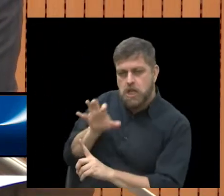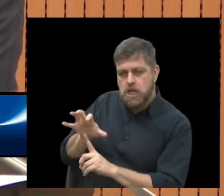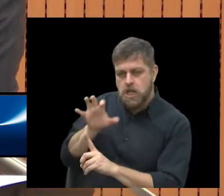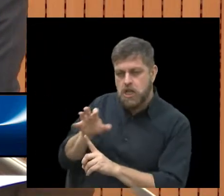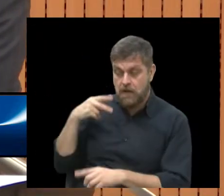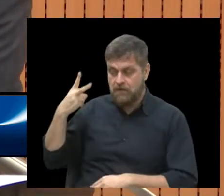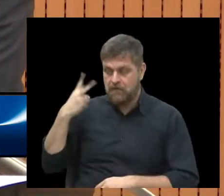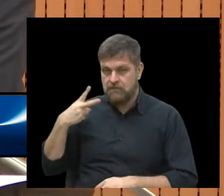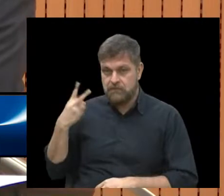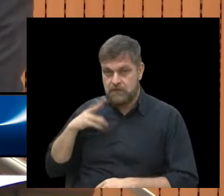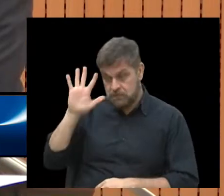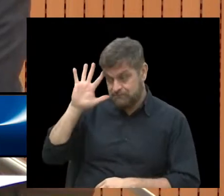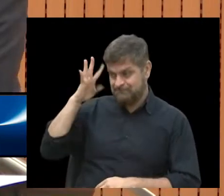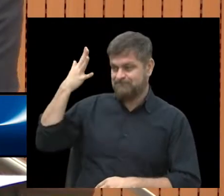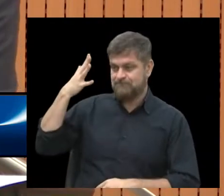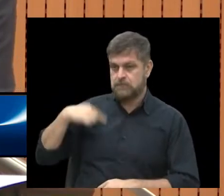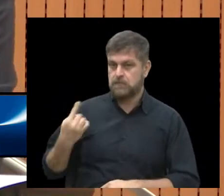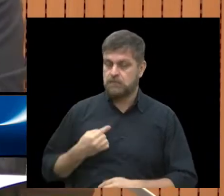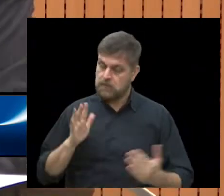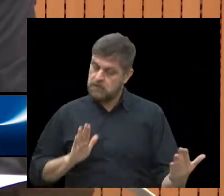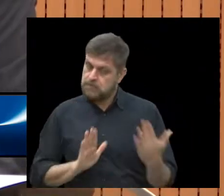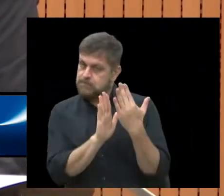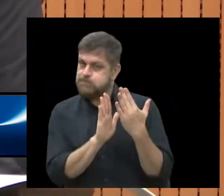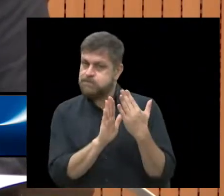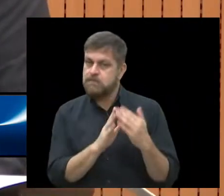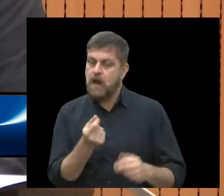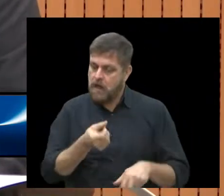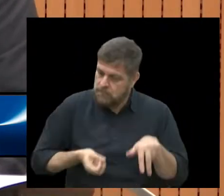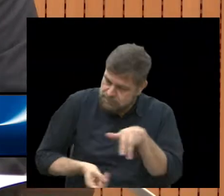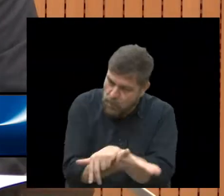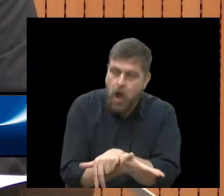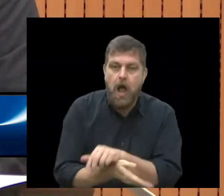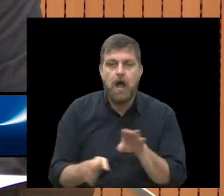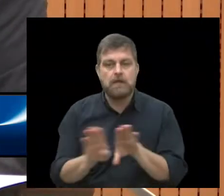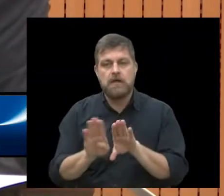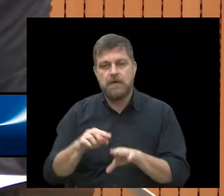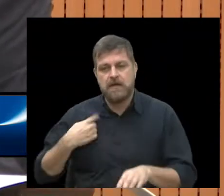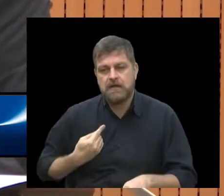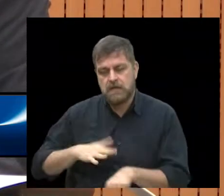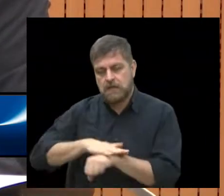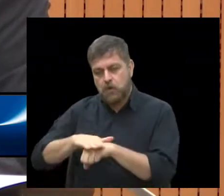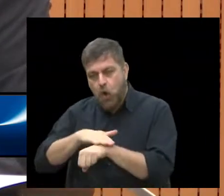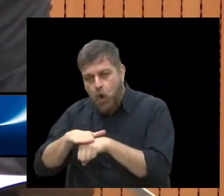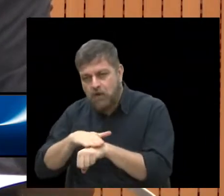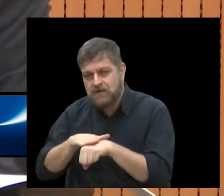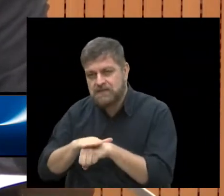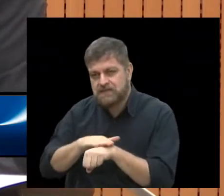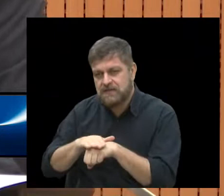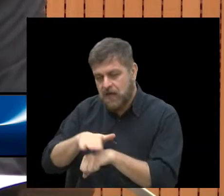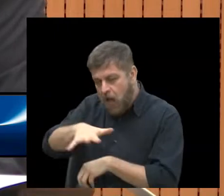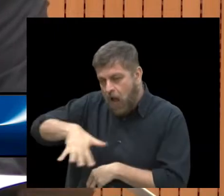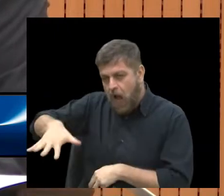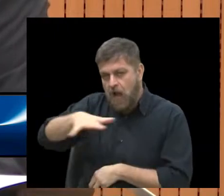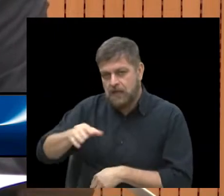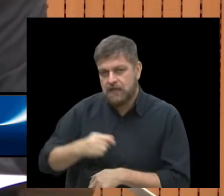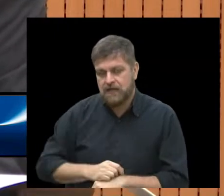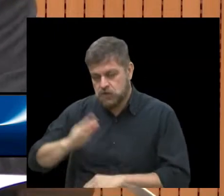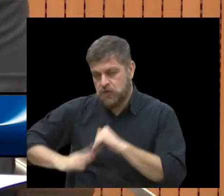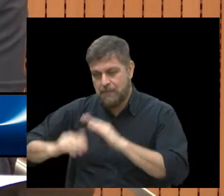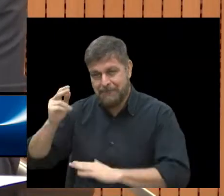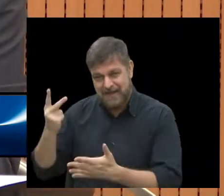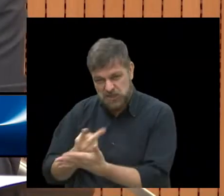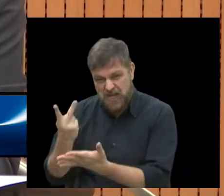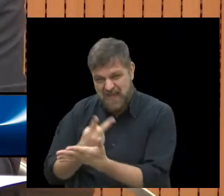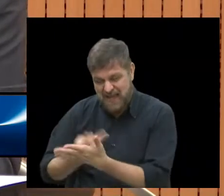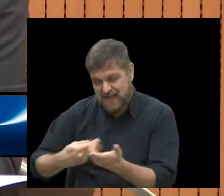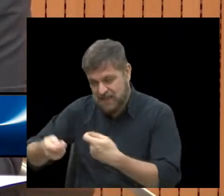dos vereadores, estamos diante de corrupção. Ademais, após conversar com especialistas na matéria de improbidade